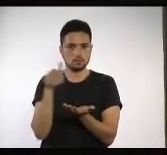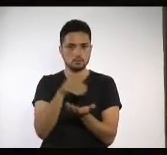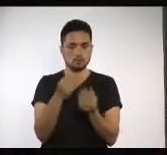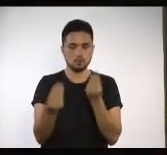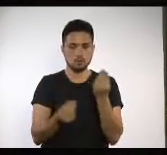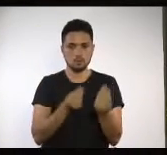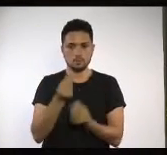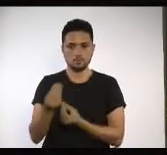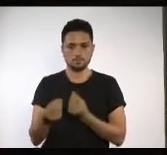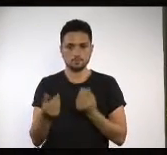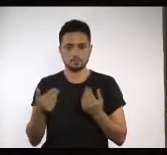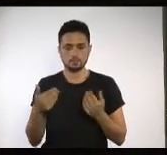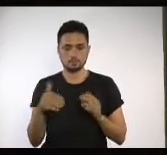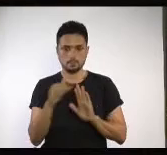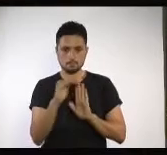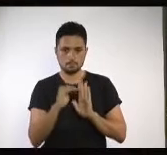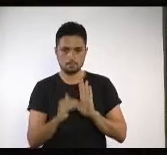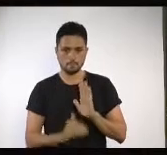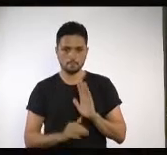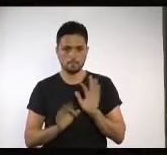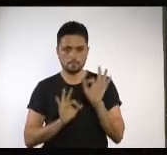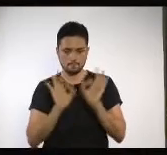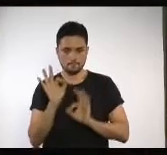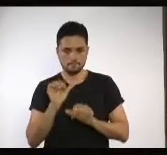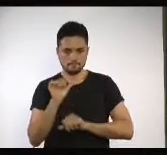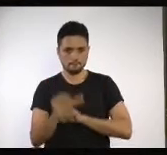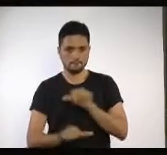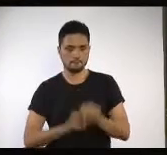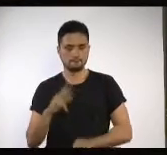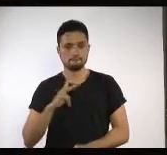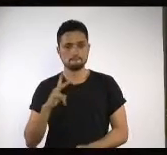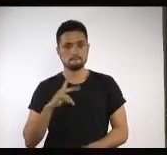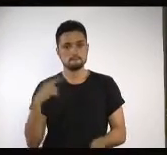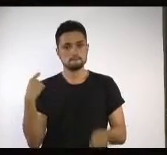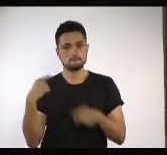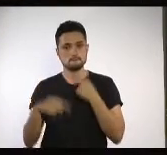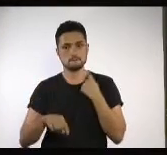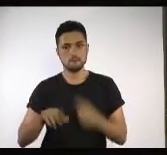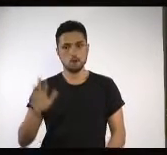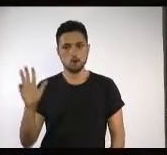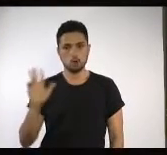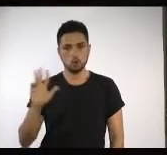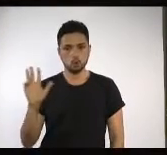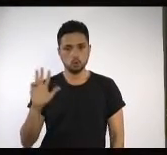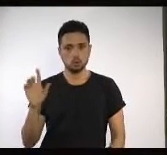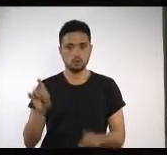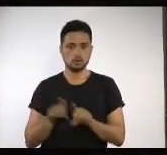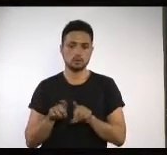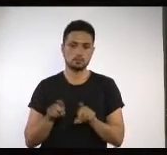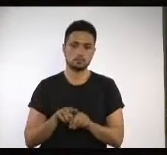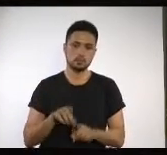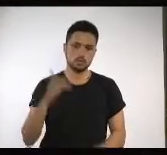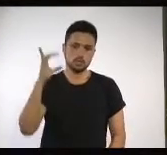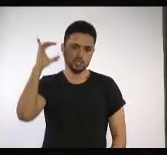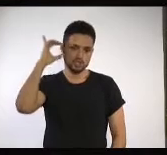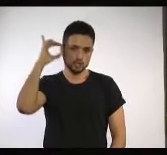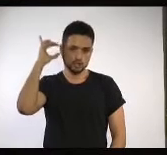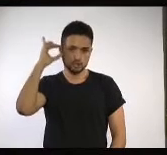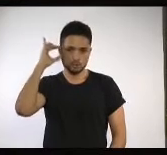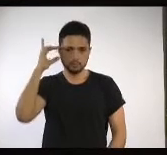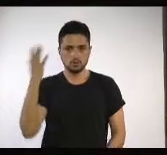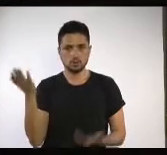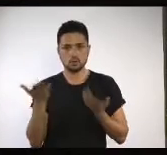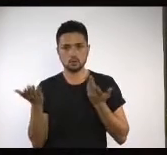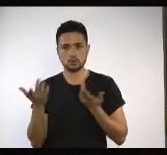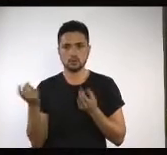privatizações. Isto foi interrompido nos governos de Lula e Dilma e voltou à baila no governo golpista